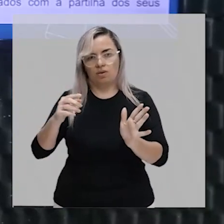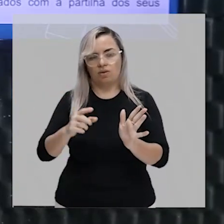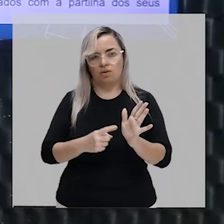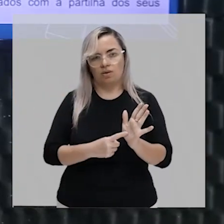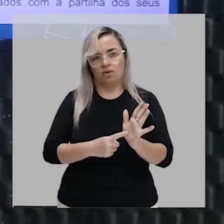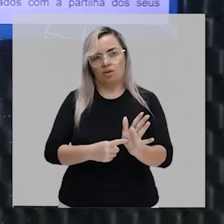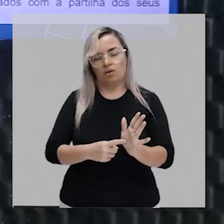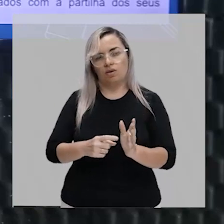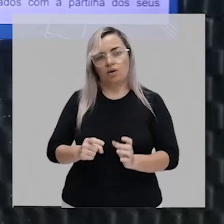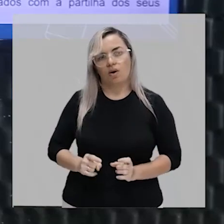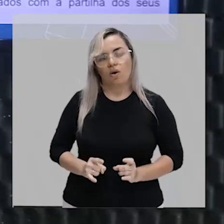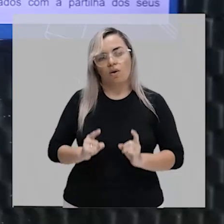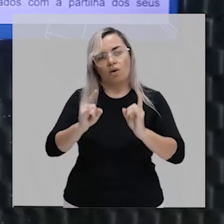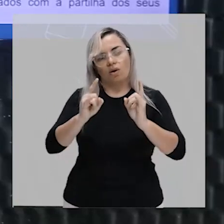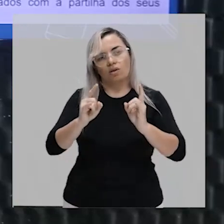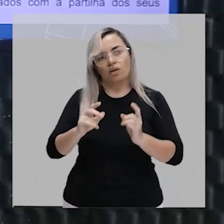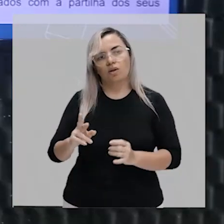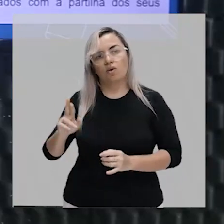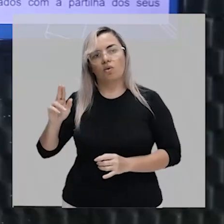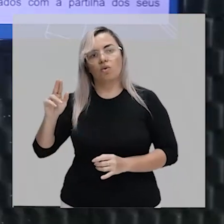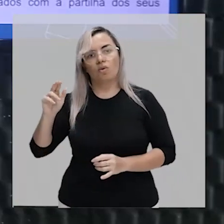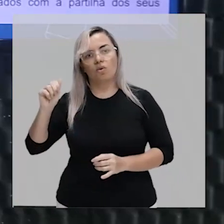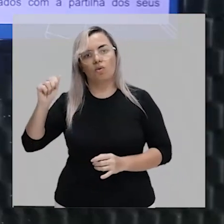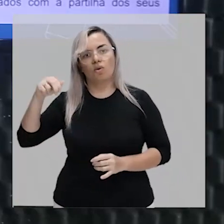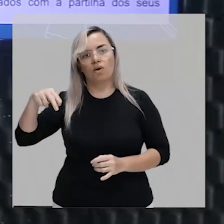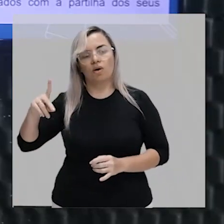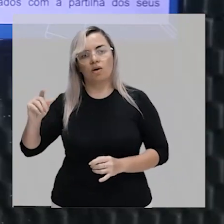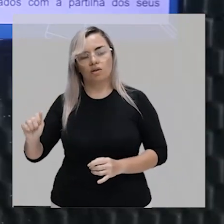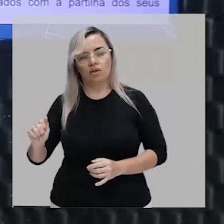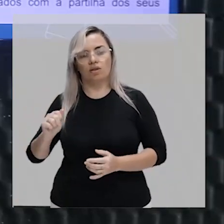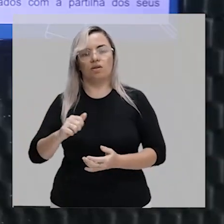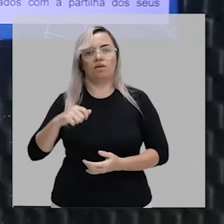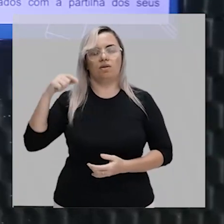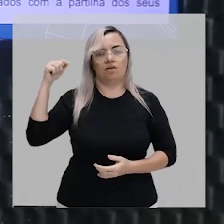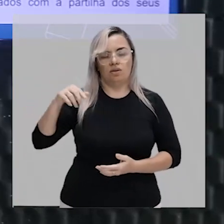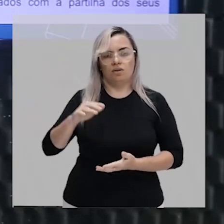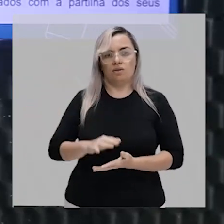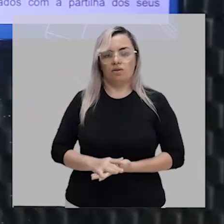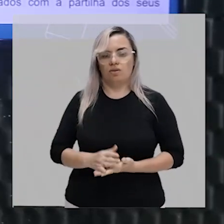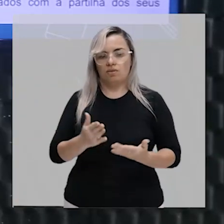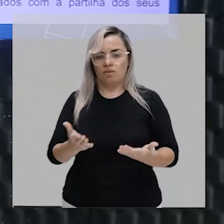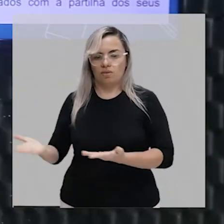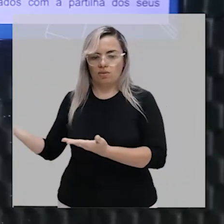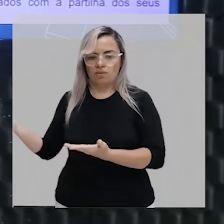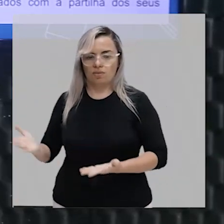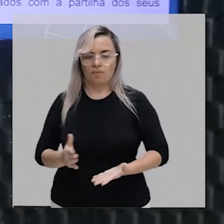justamente o Hotel Ruanda, o nome do filme. Ok? Então vamos olhar o comando da questão.